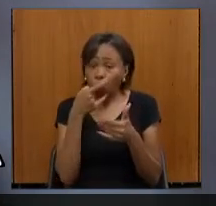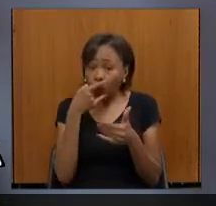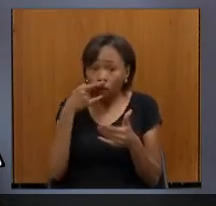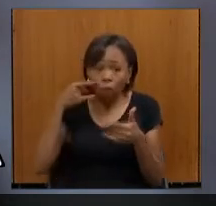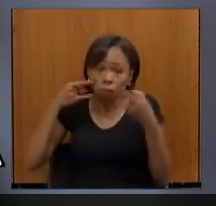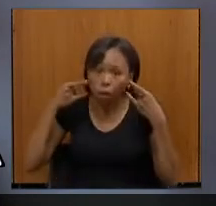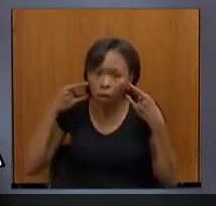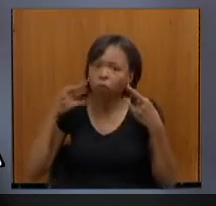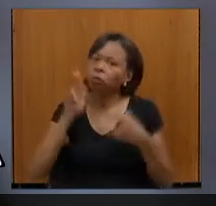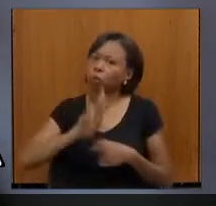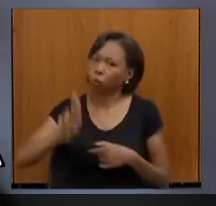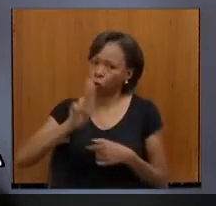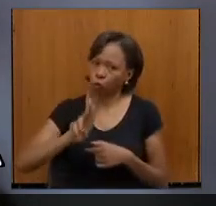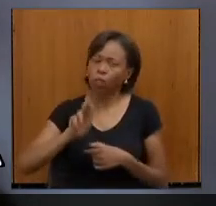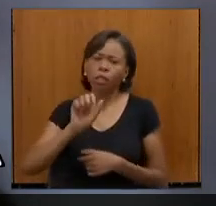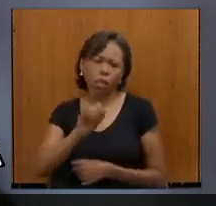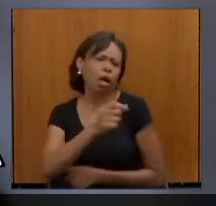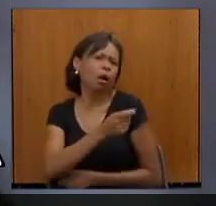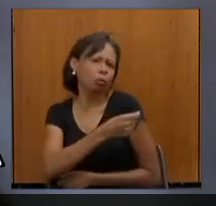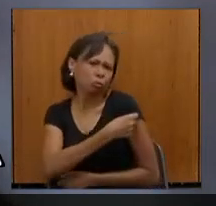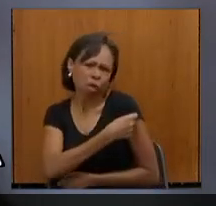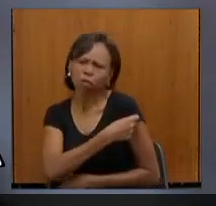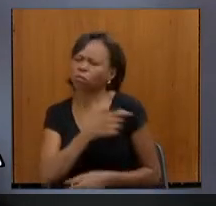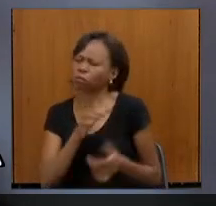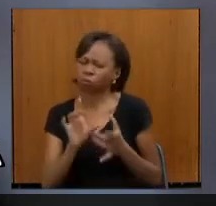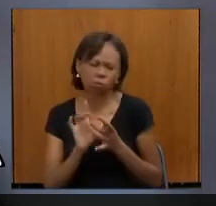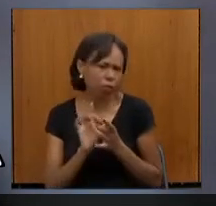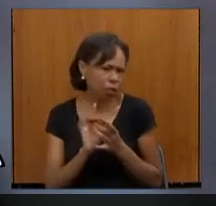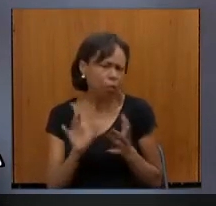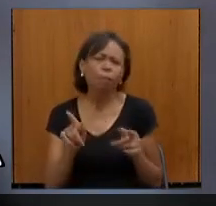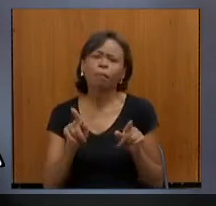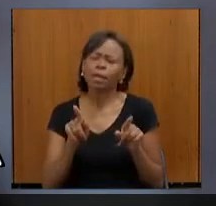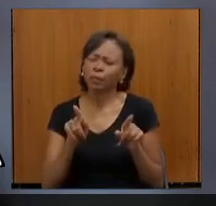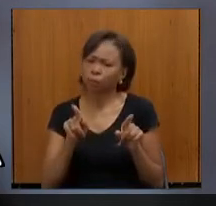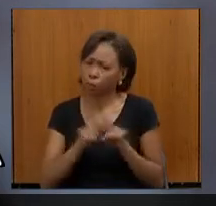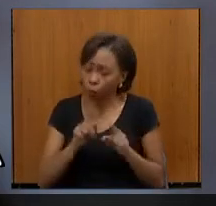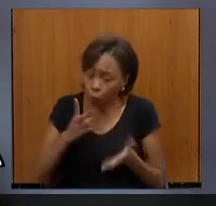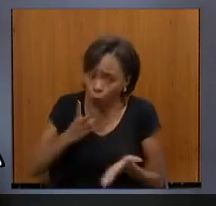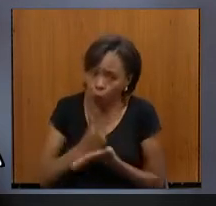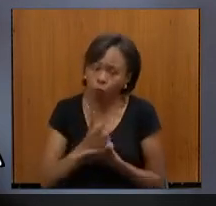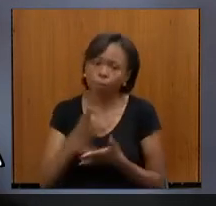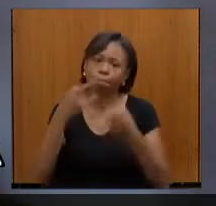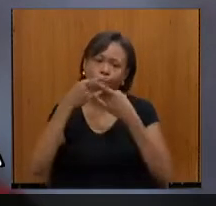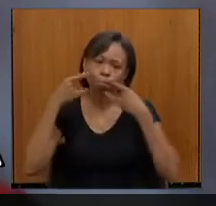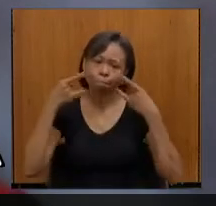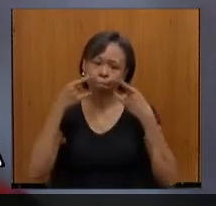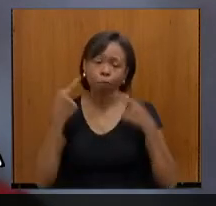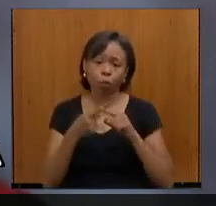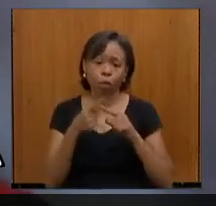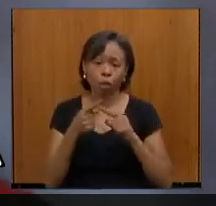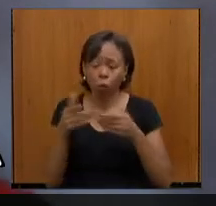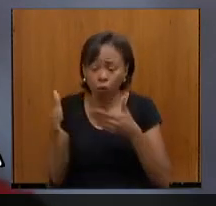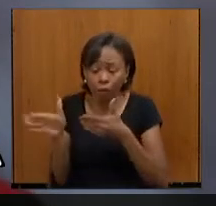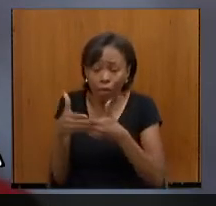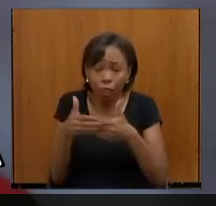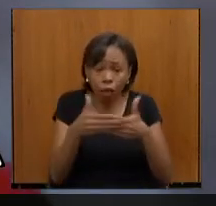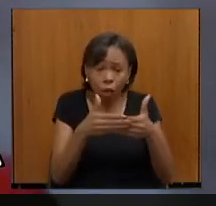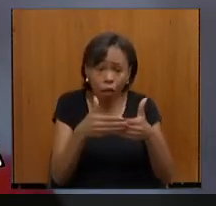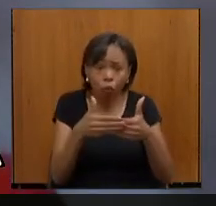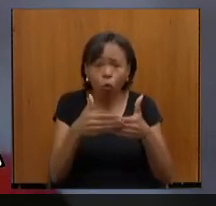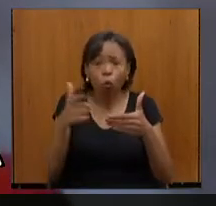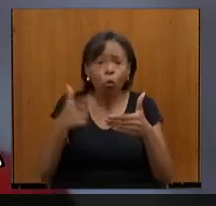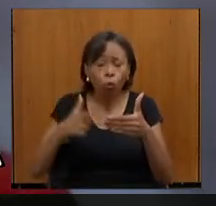vacinados. Não, os ambientes fechados não são ambientes para aglomeração. A segunda é que nós temos